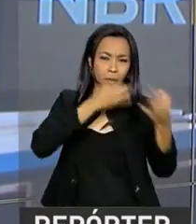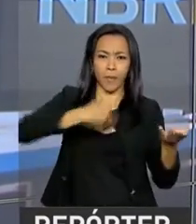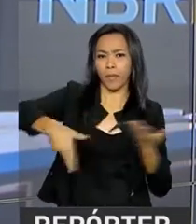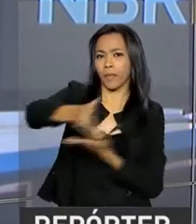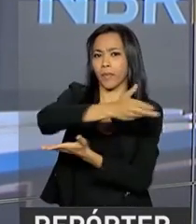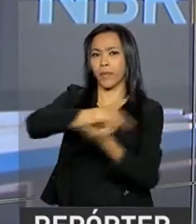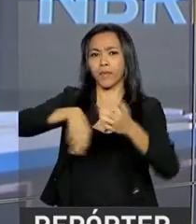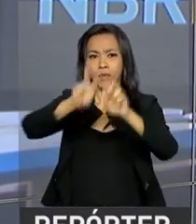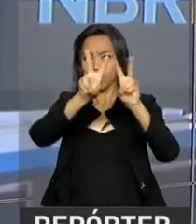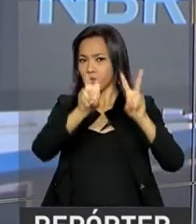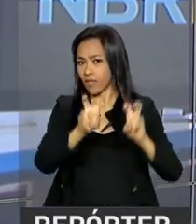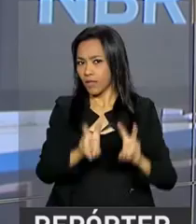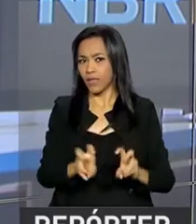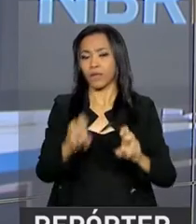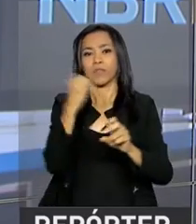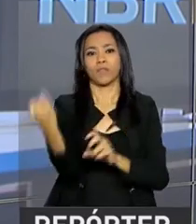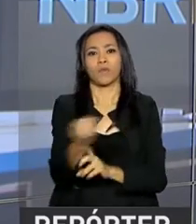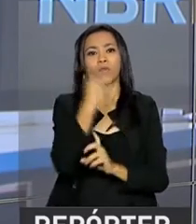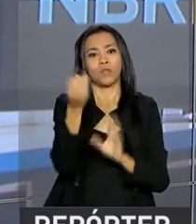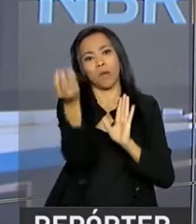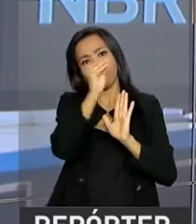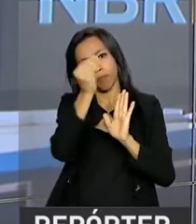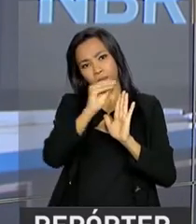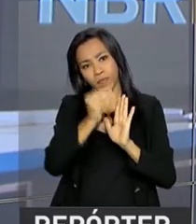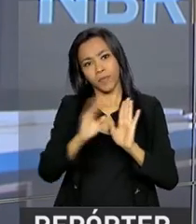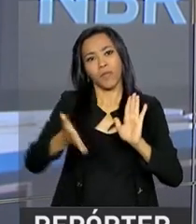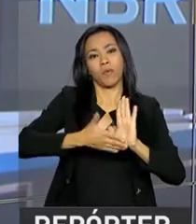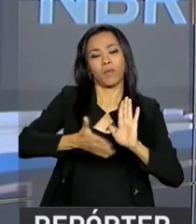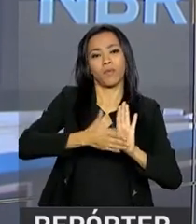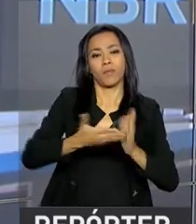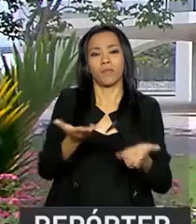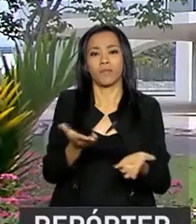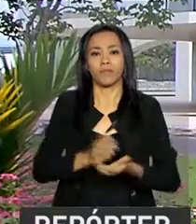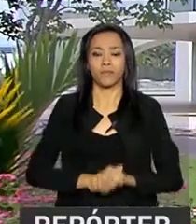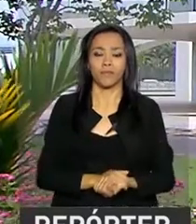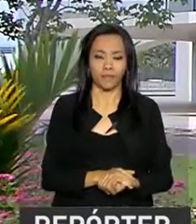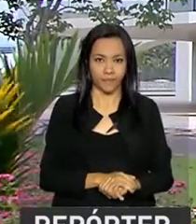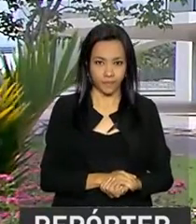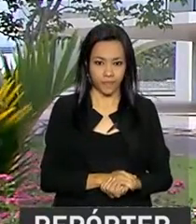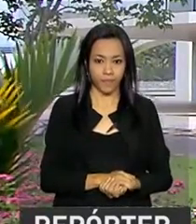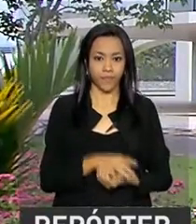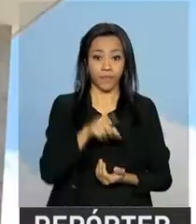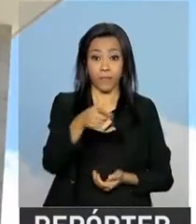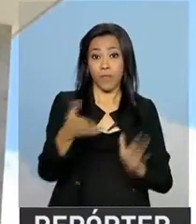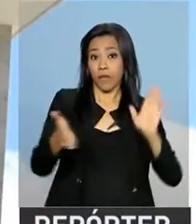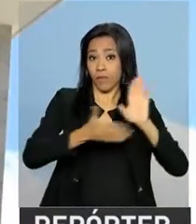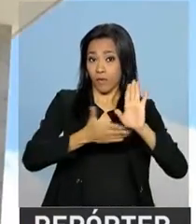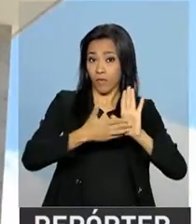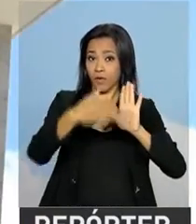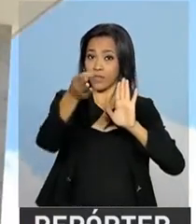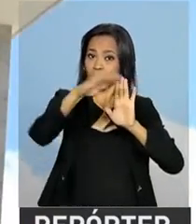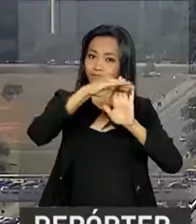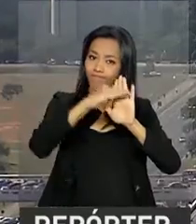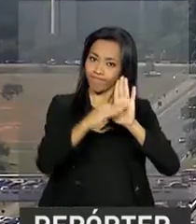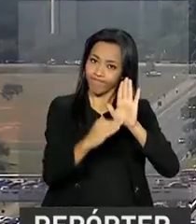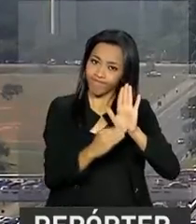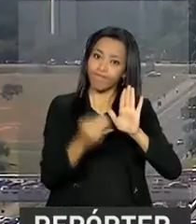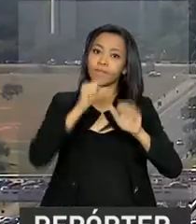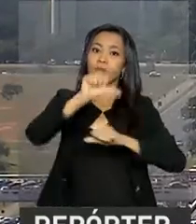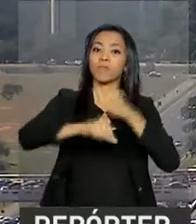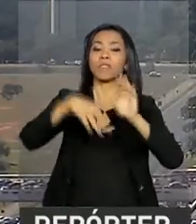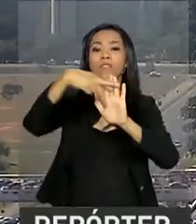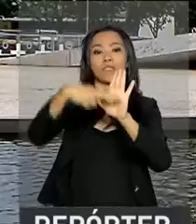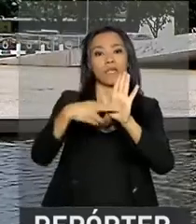temas importantes para a elaboração da proposta. A proposta de emenda à Constituição da Reforma